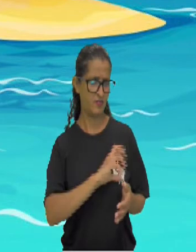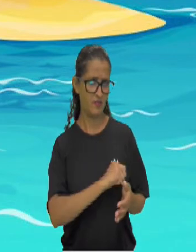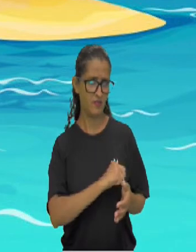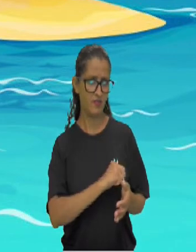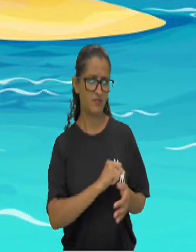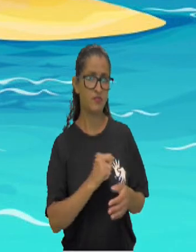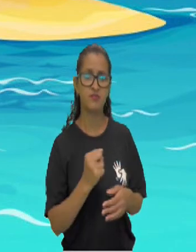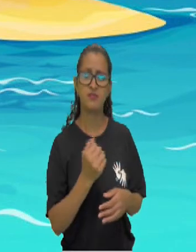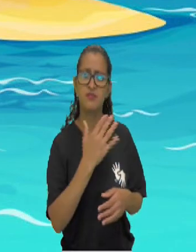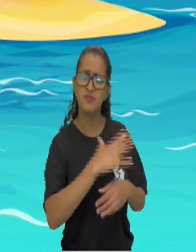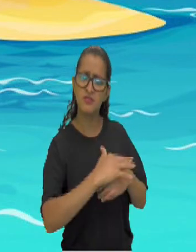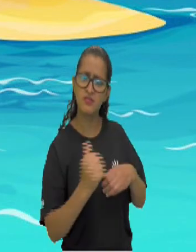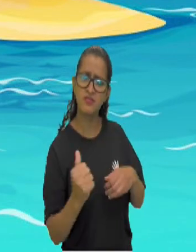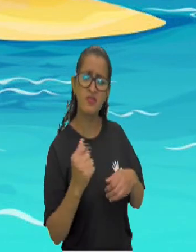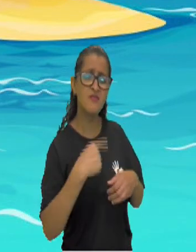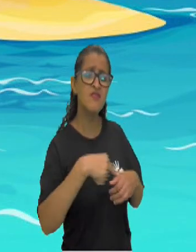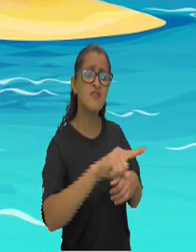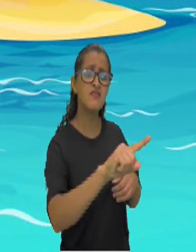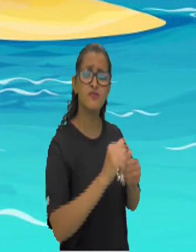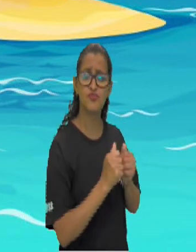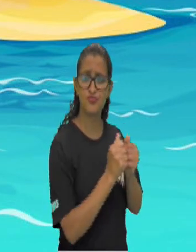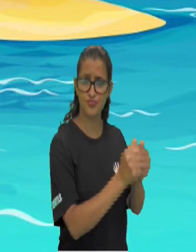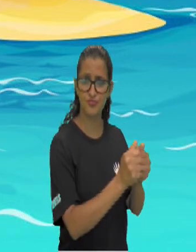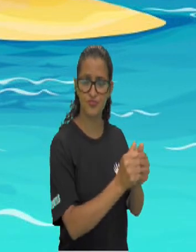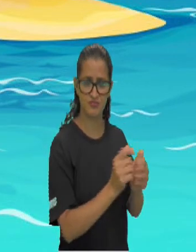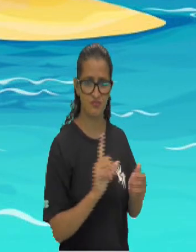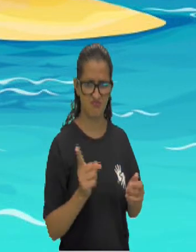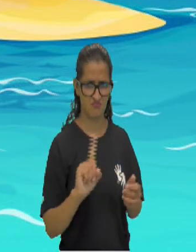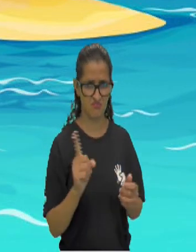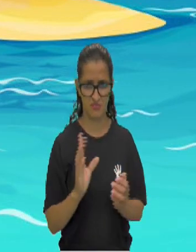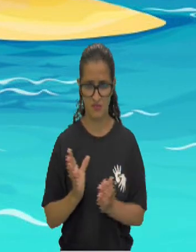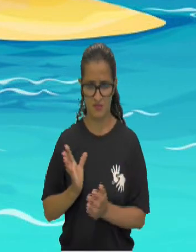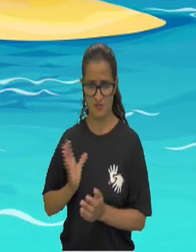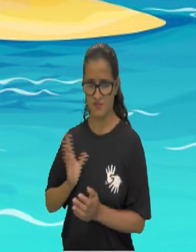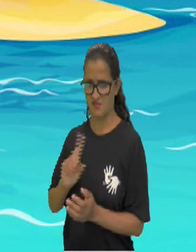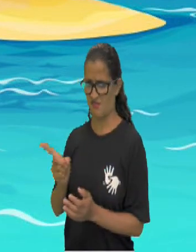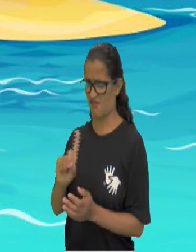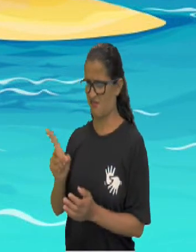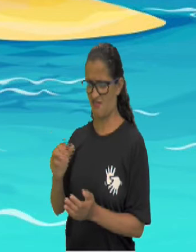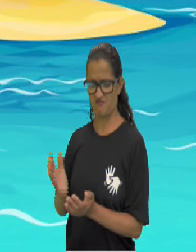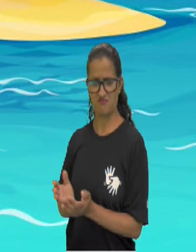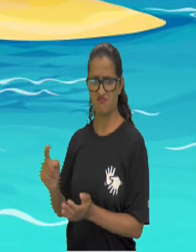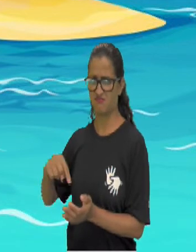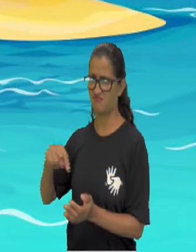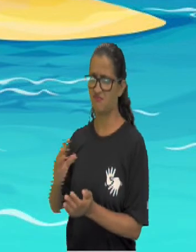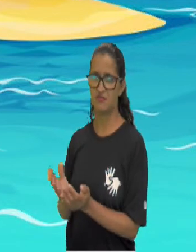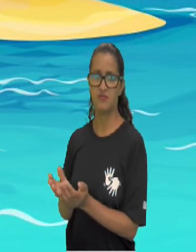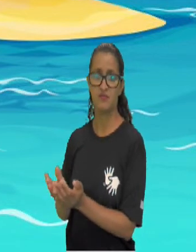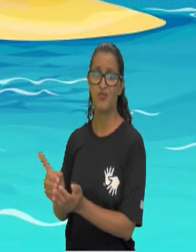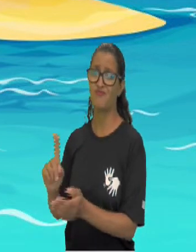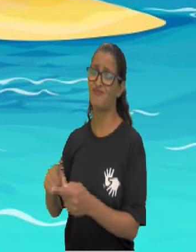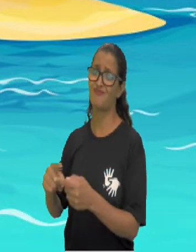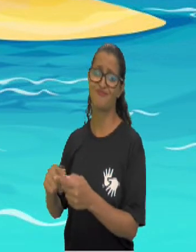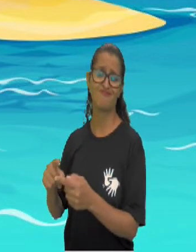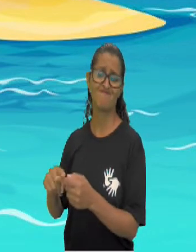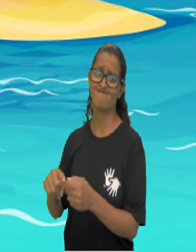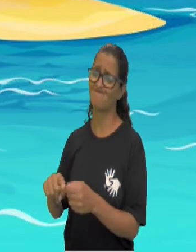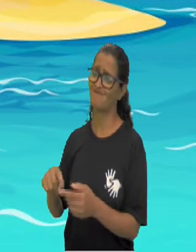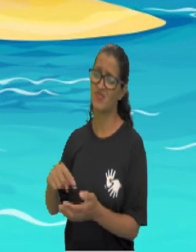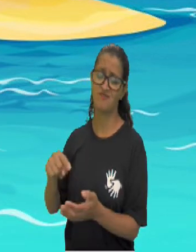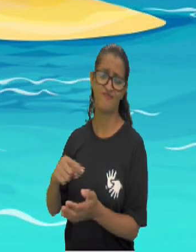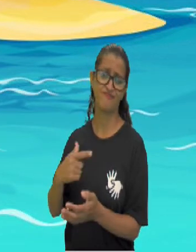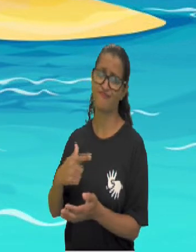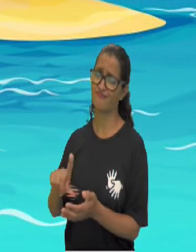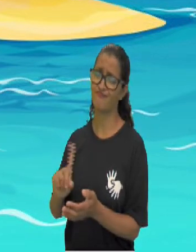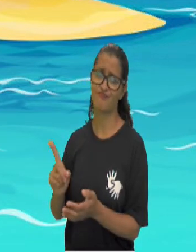jeito nenhum. Você não tem espaço no meu barco, porque eu tenho minhas joias. Eu não posso tirar uma joia